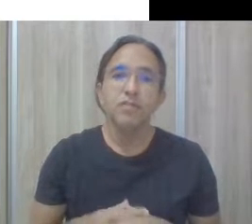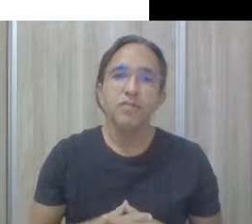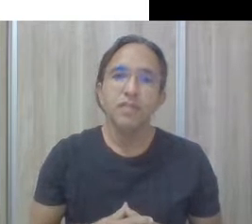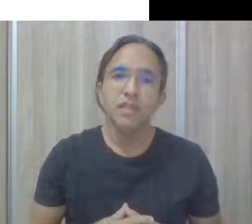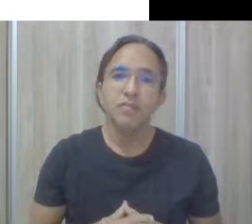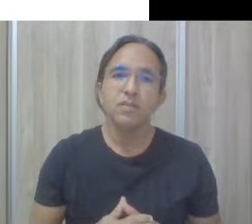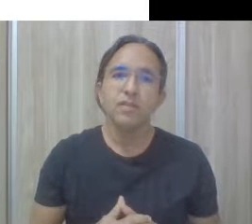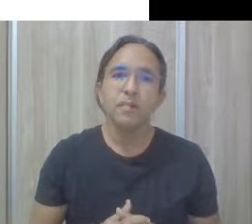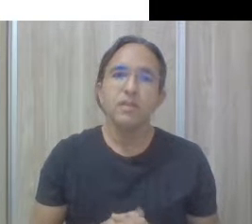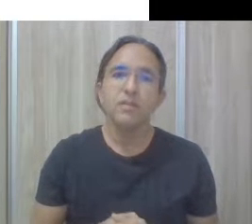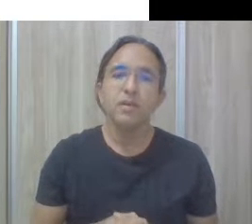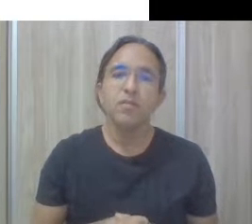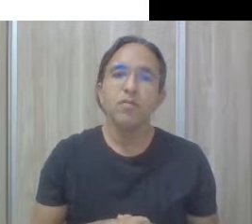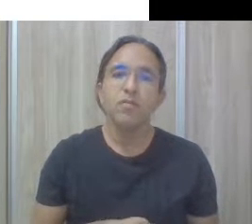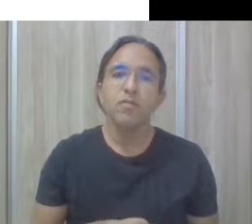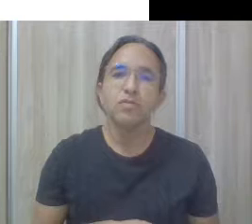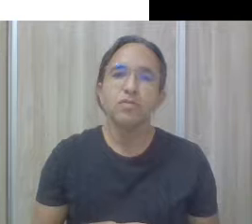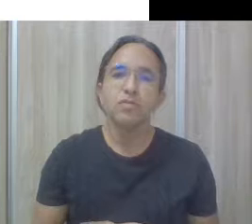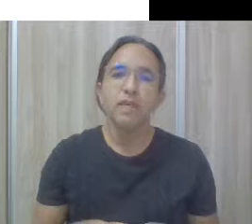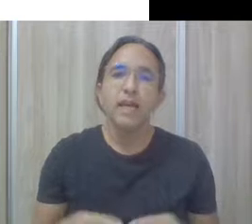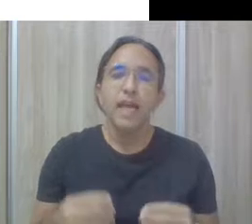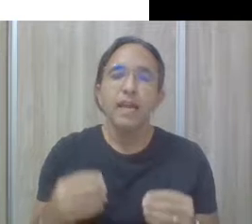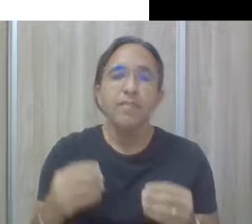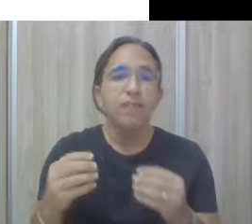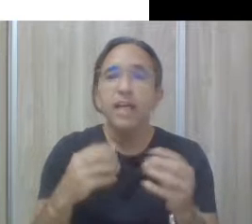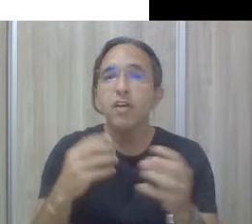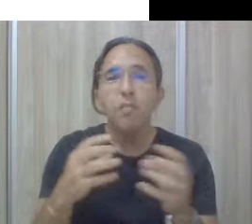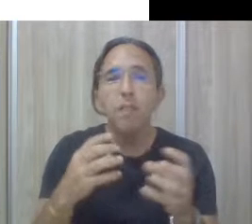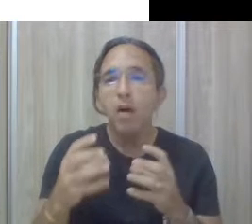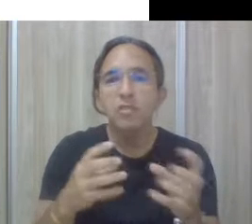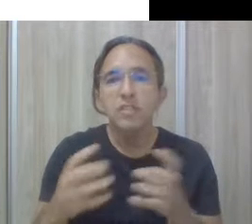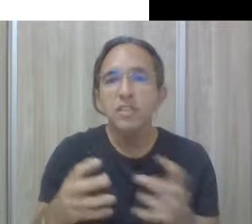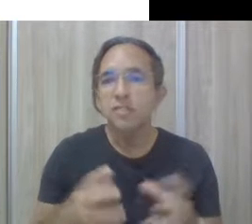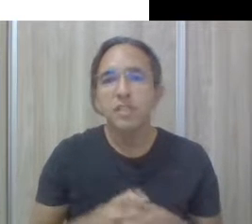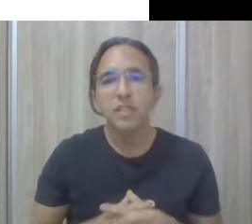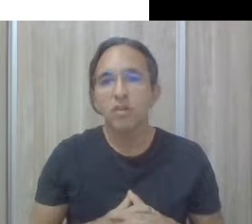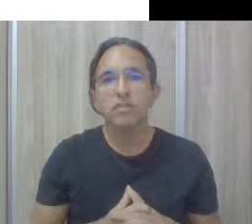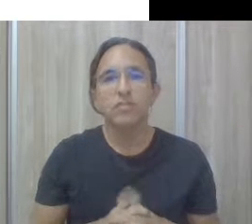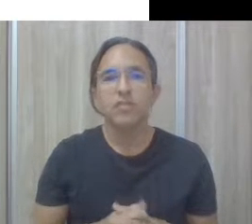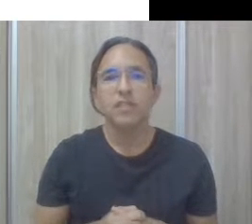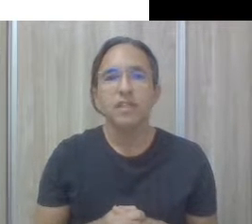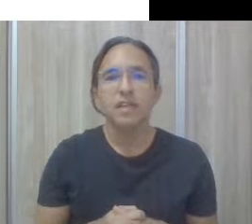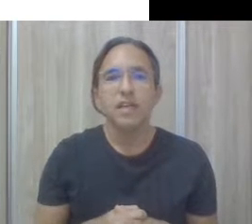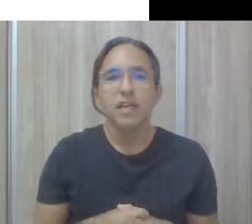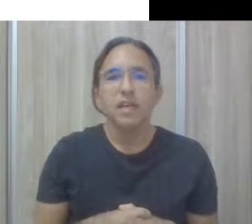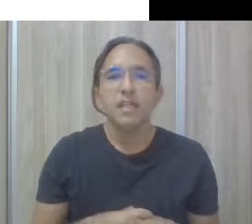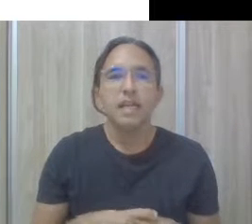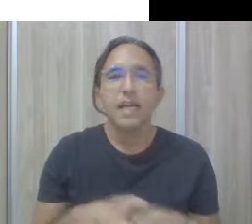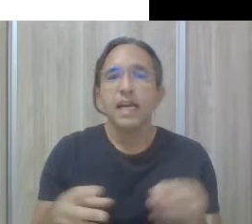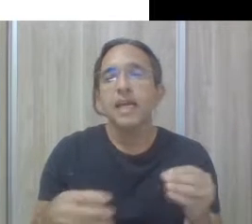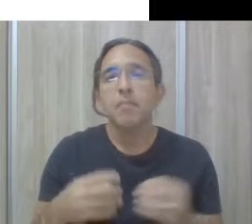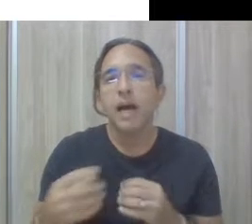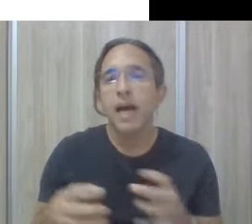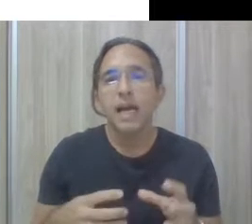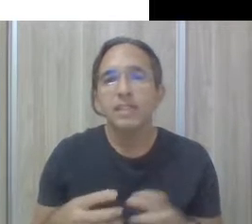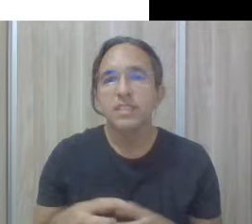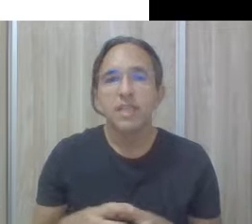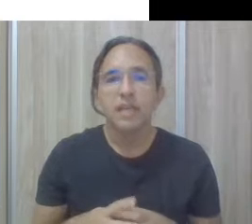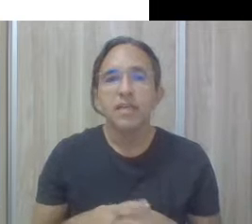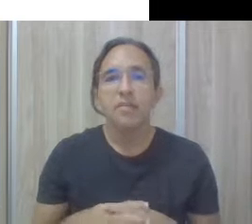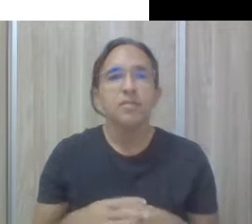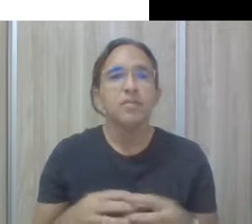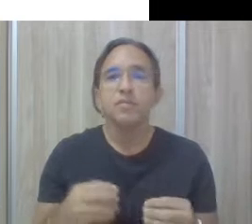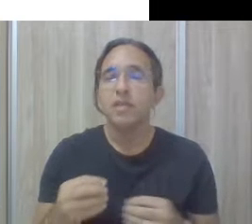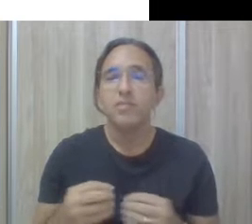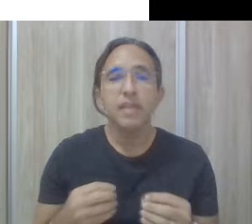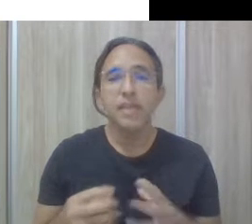muito difícil que você vai perceber que um surdo ele fale normalzinho mesmo, igualzinho você. Que tem aquela